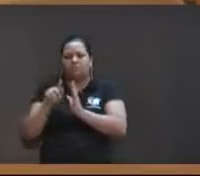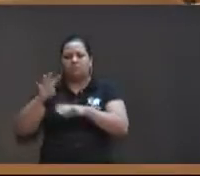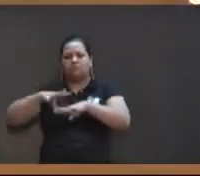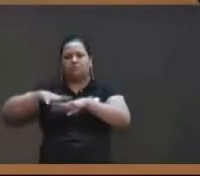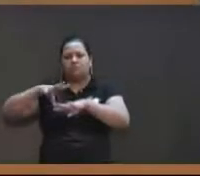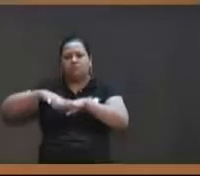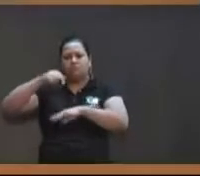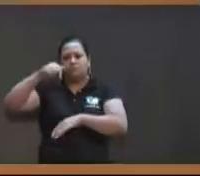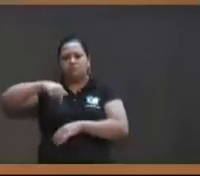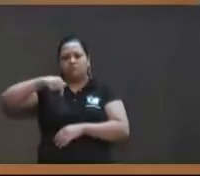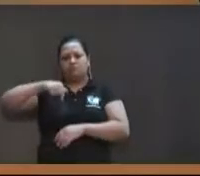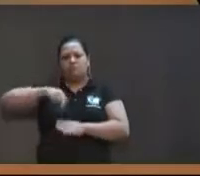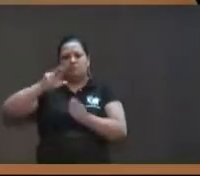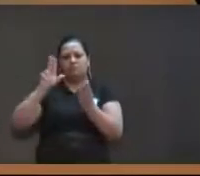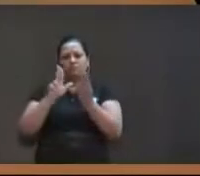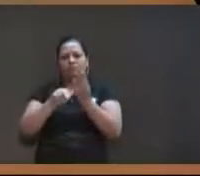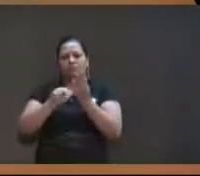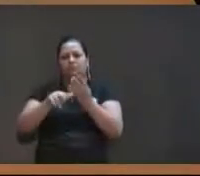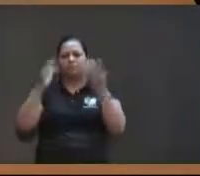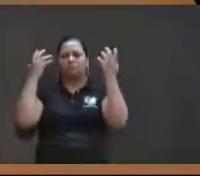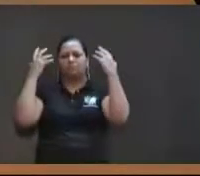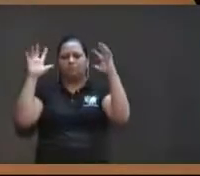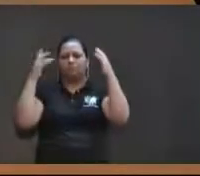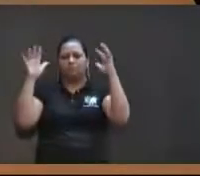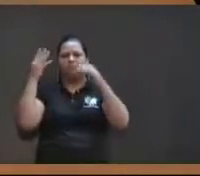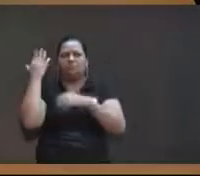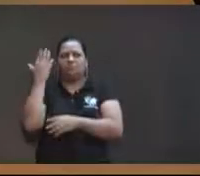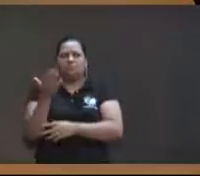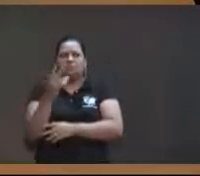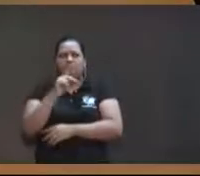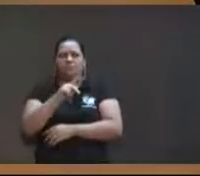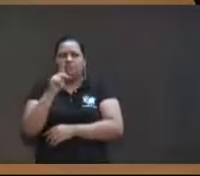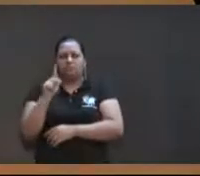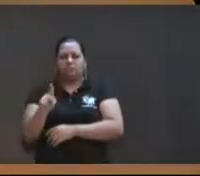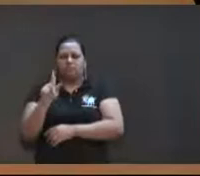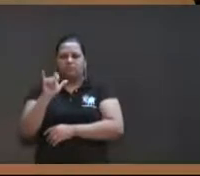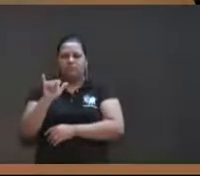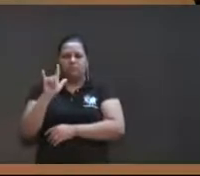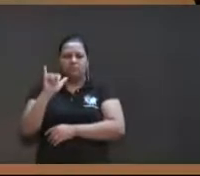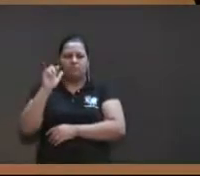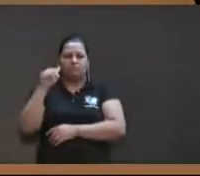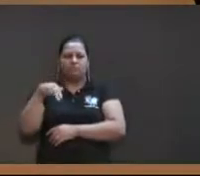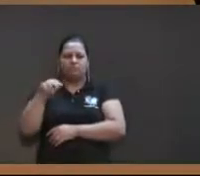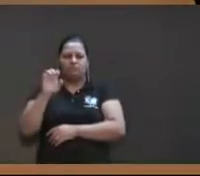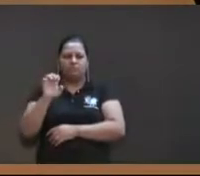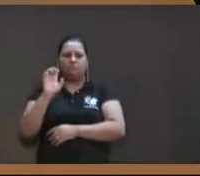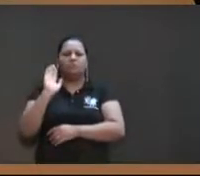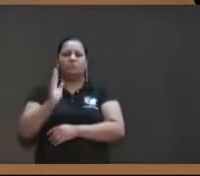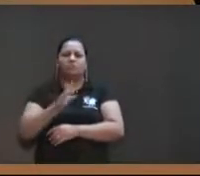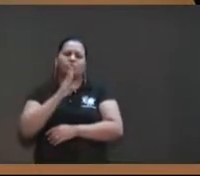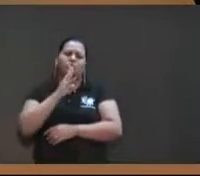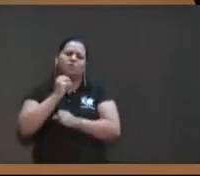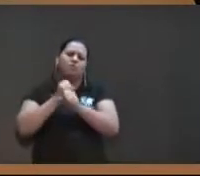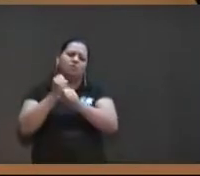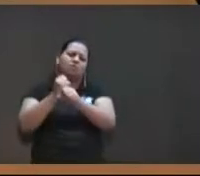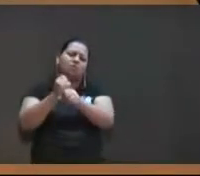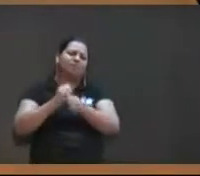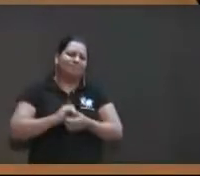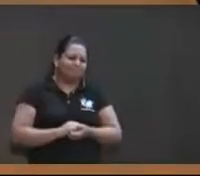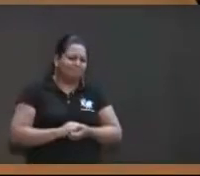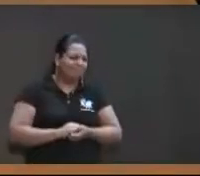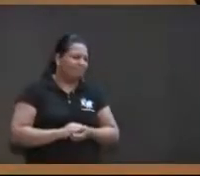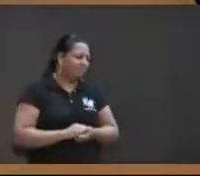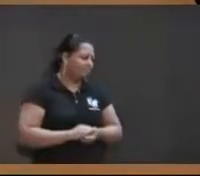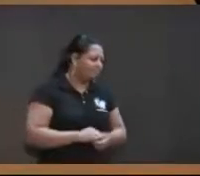o que é parabéns a professora Eliane né conhecida um certo tempo meu aluno aí já choveu um pouco a